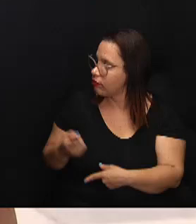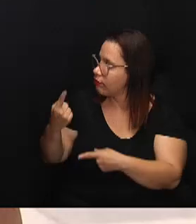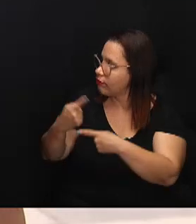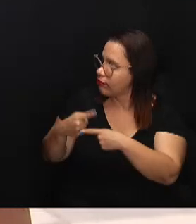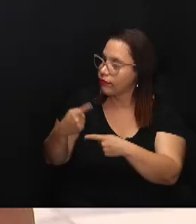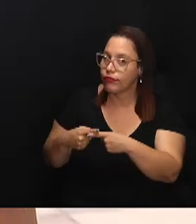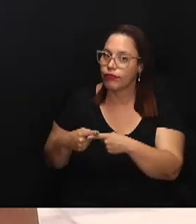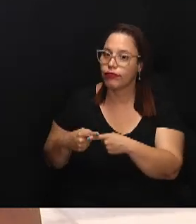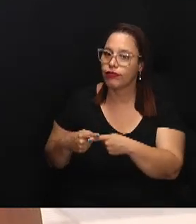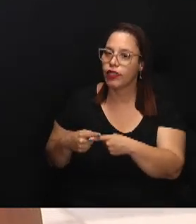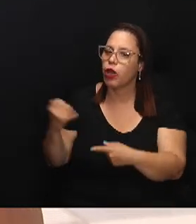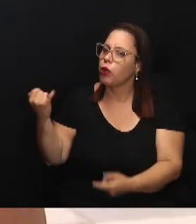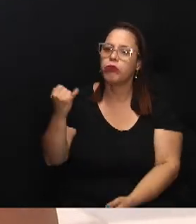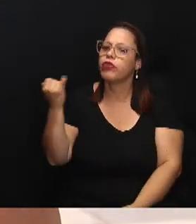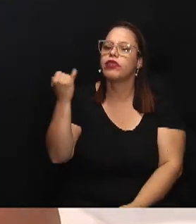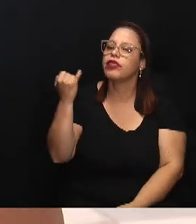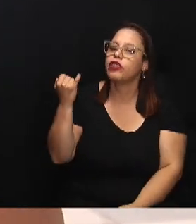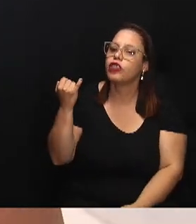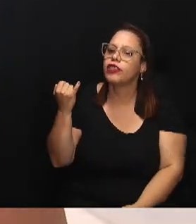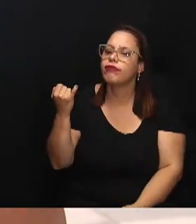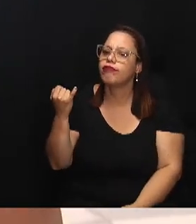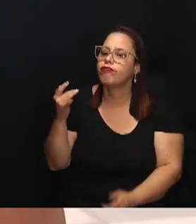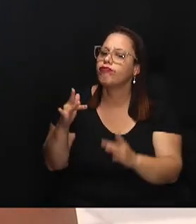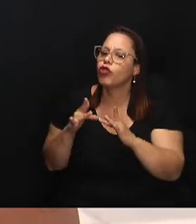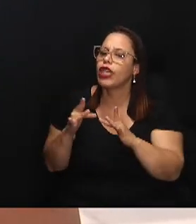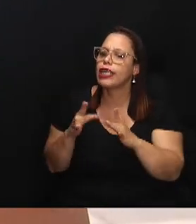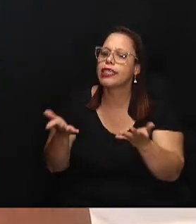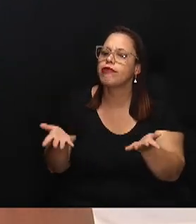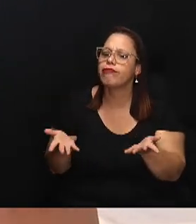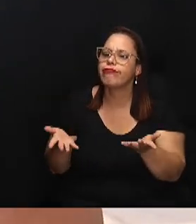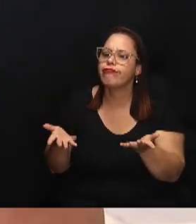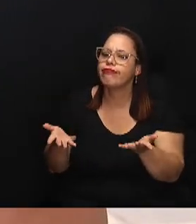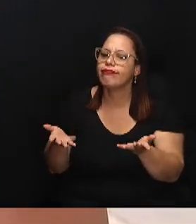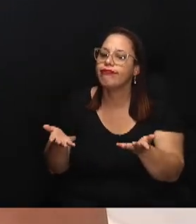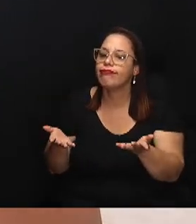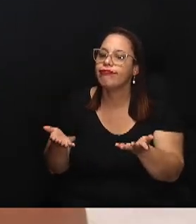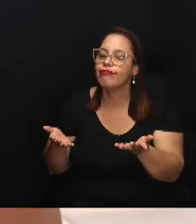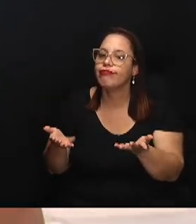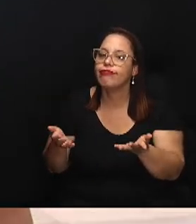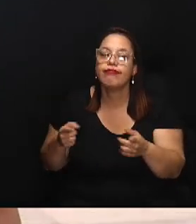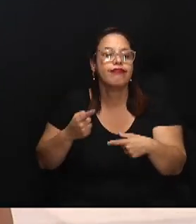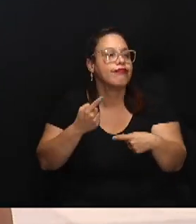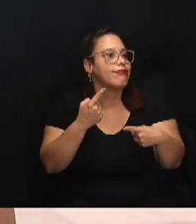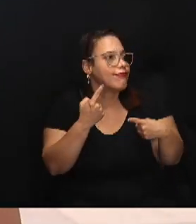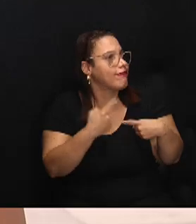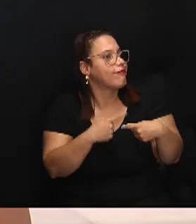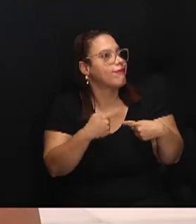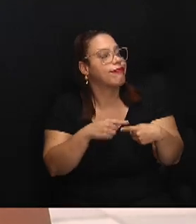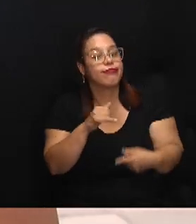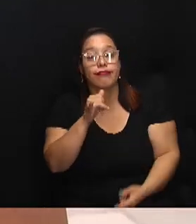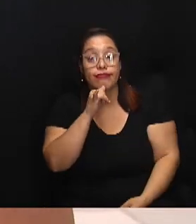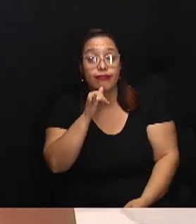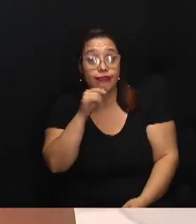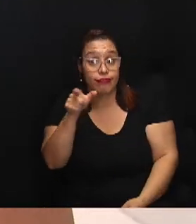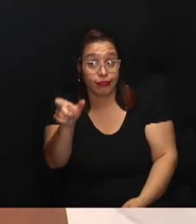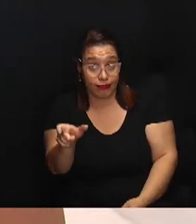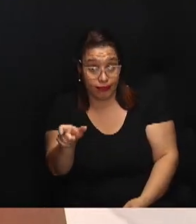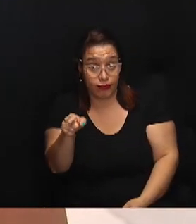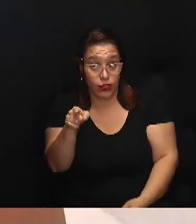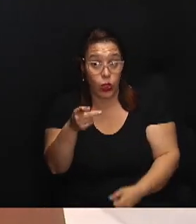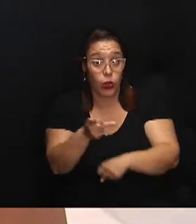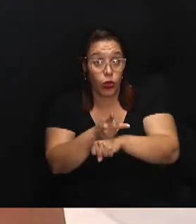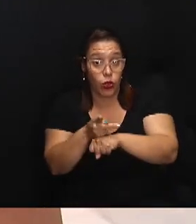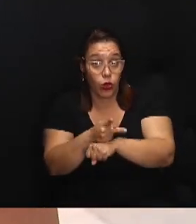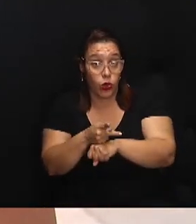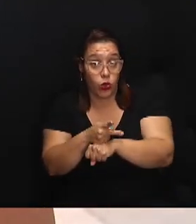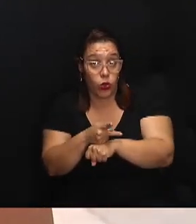que é importante a gente estar em conexão? Porque, por exemplo, assim, se você procura